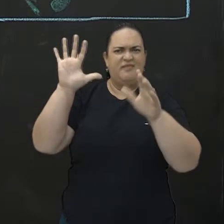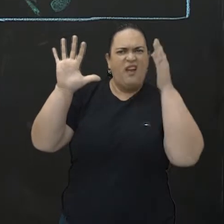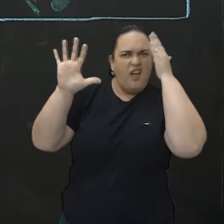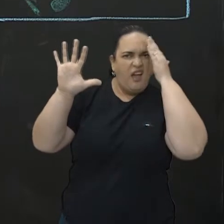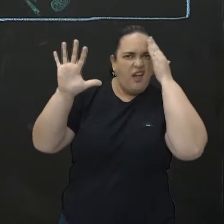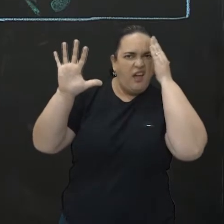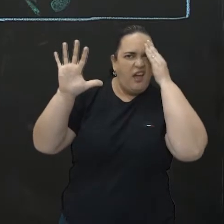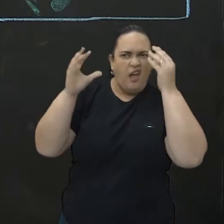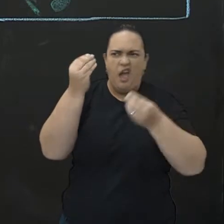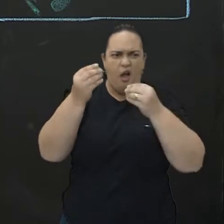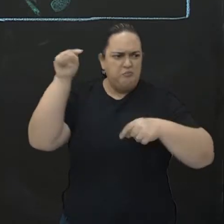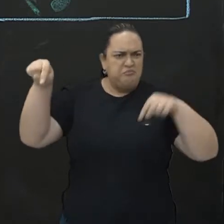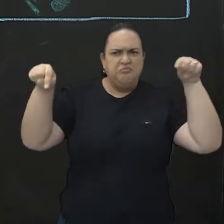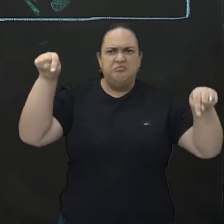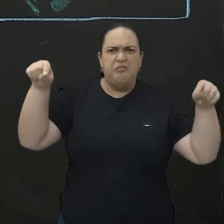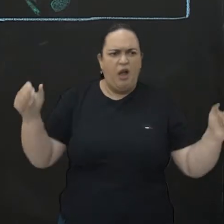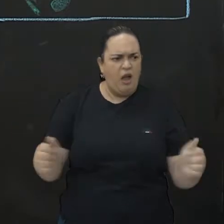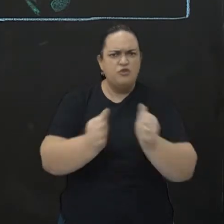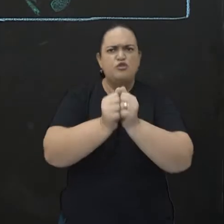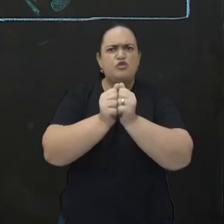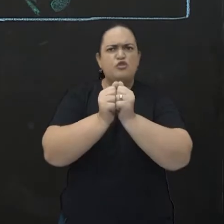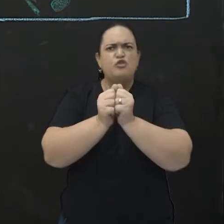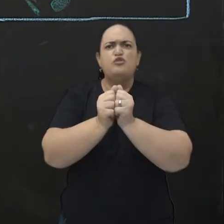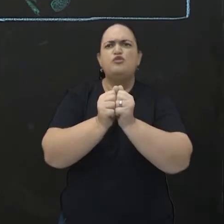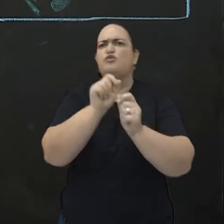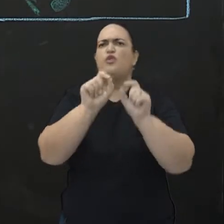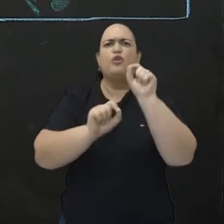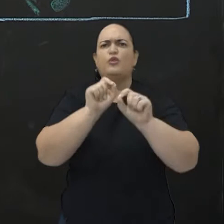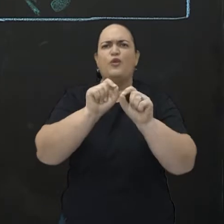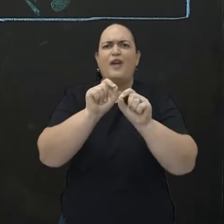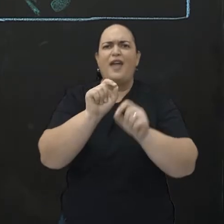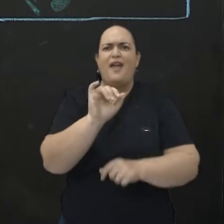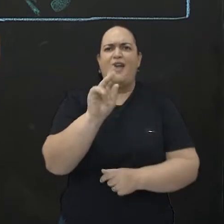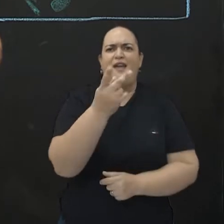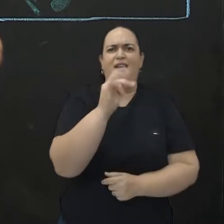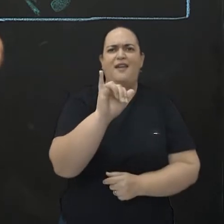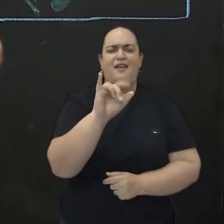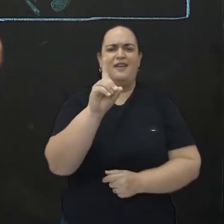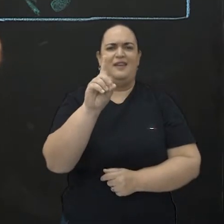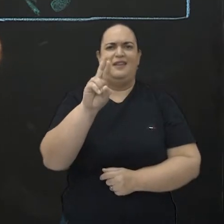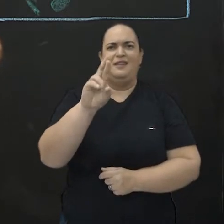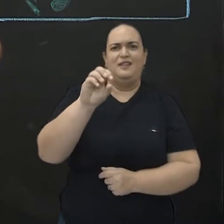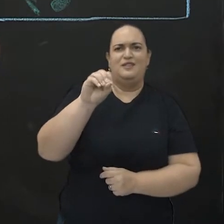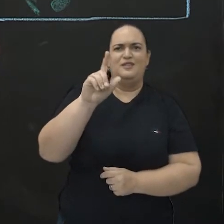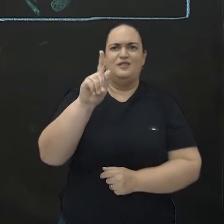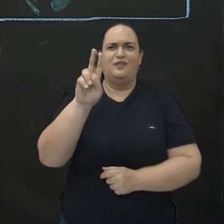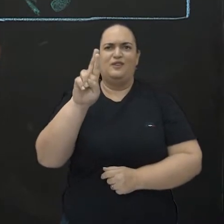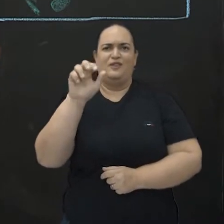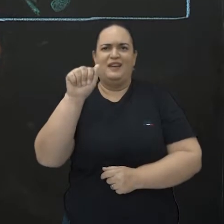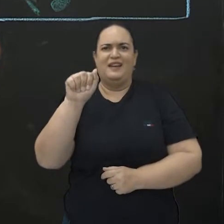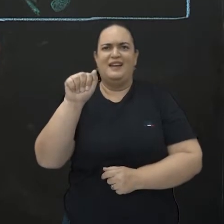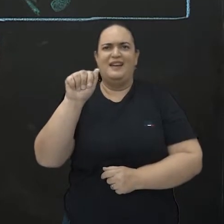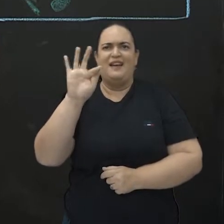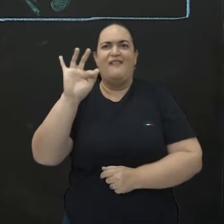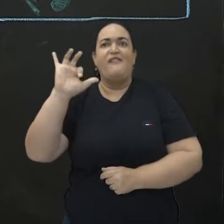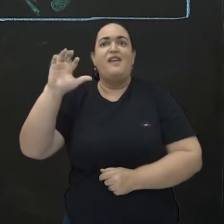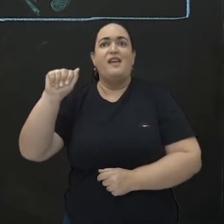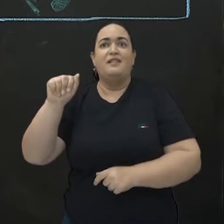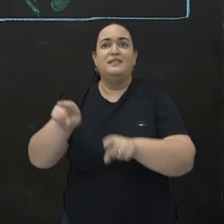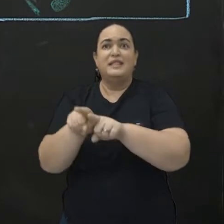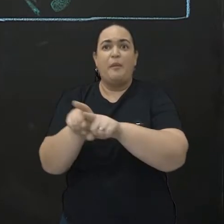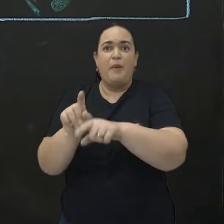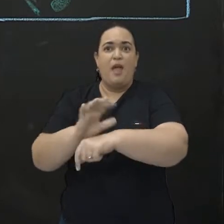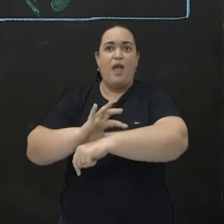duas formas de paisagem, junto com a hidrografia e o relevo, acabam criando